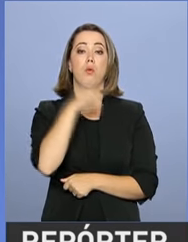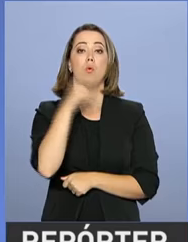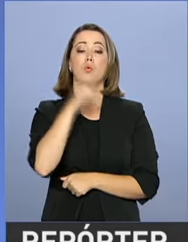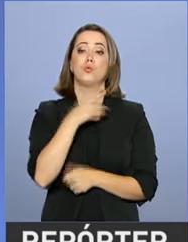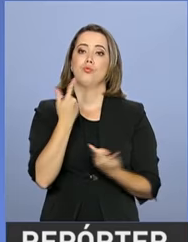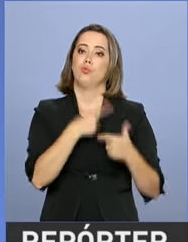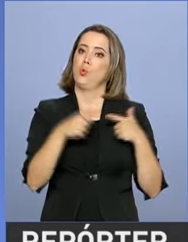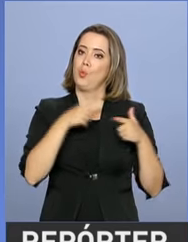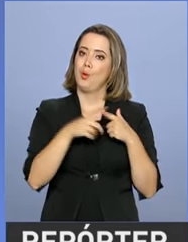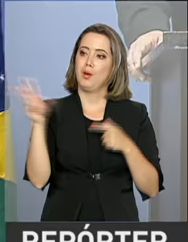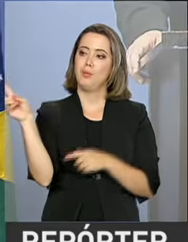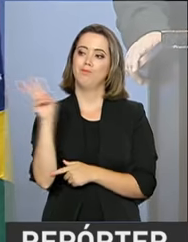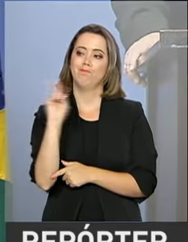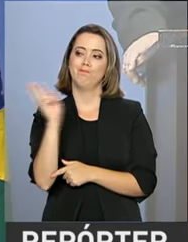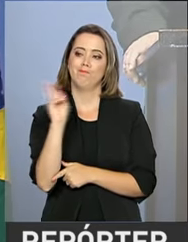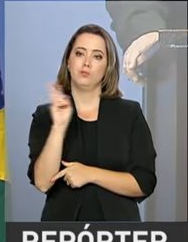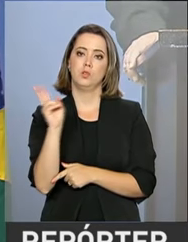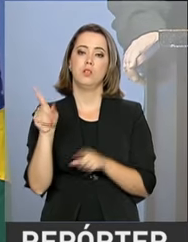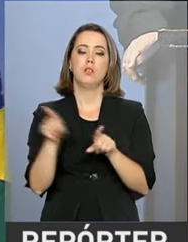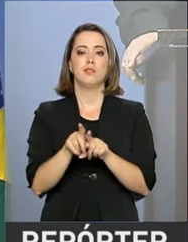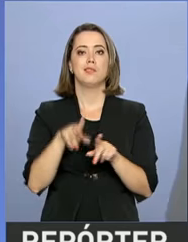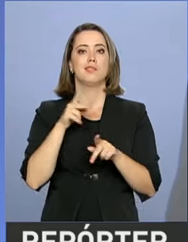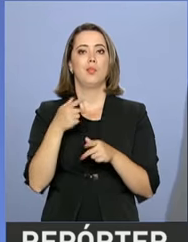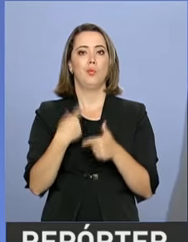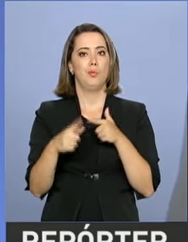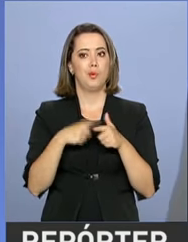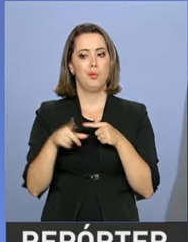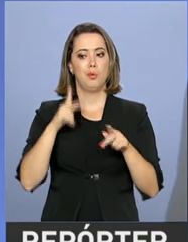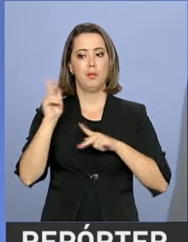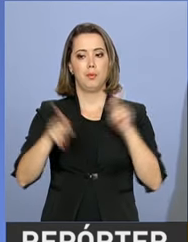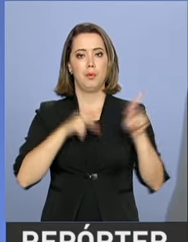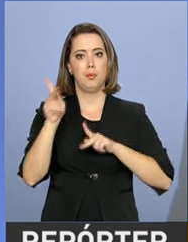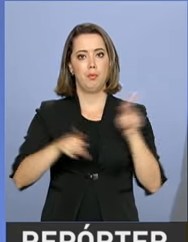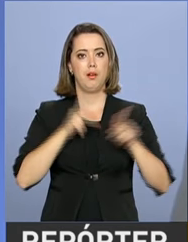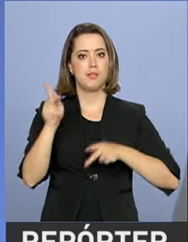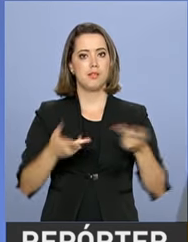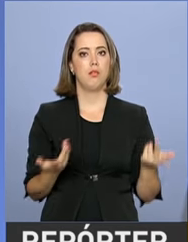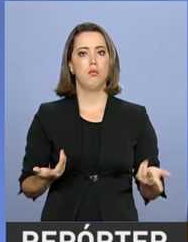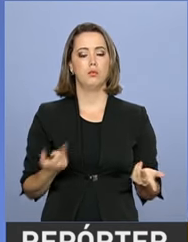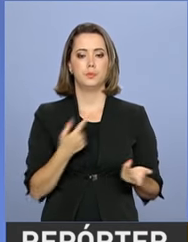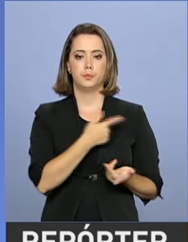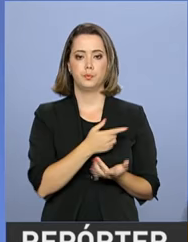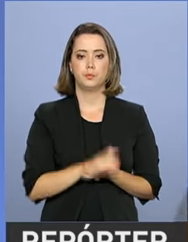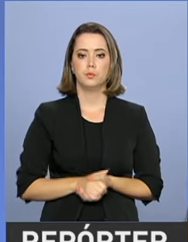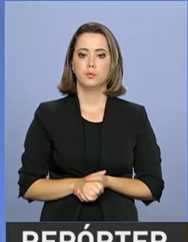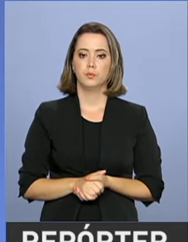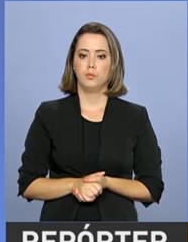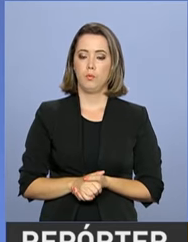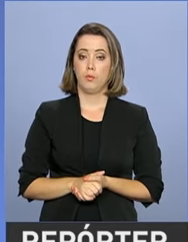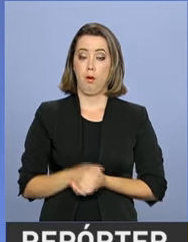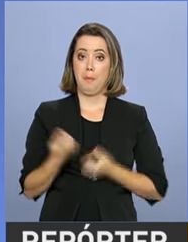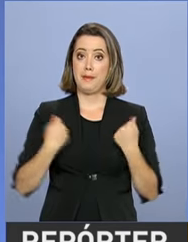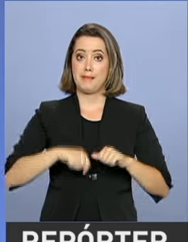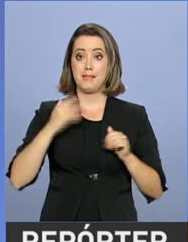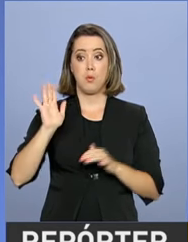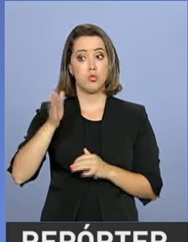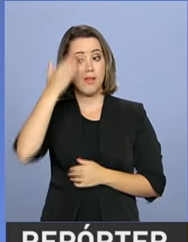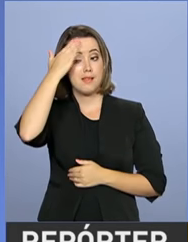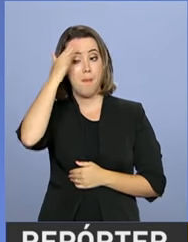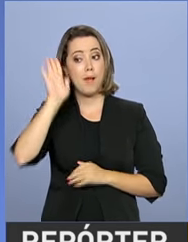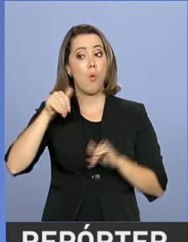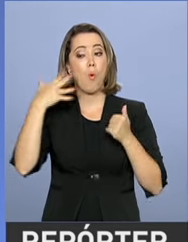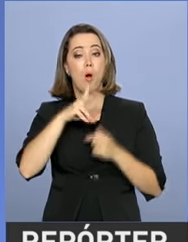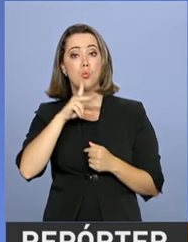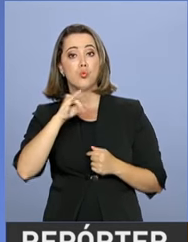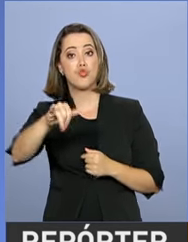da venezuela que está comprometendo a segurança da população insistimos na audiência da confirmação do calendário eleitoral o